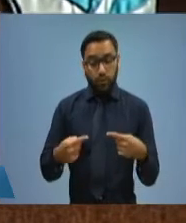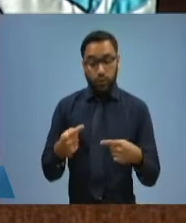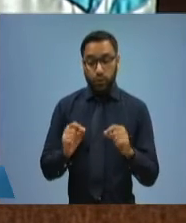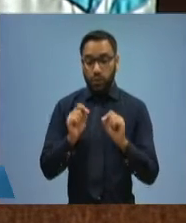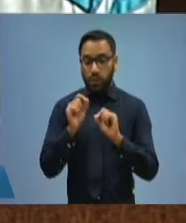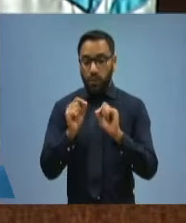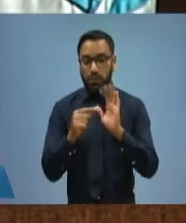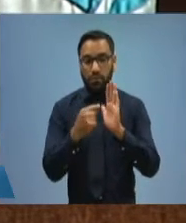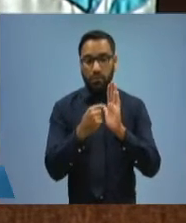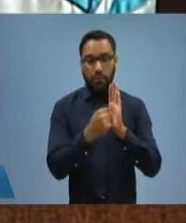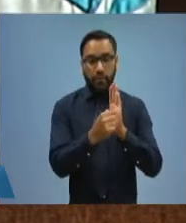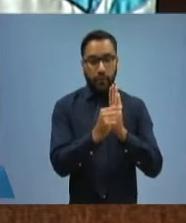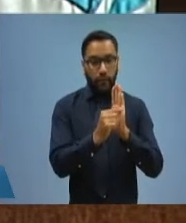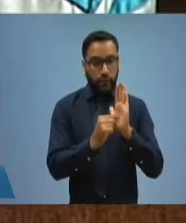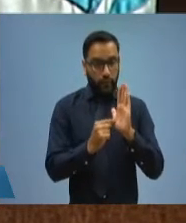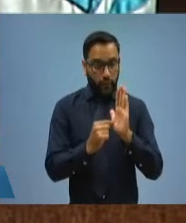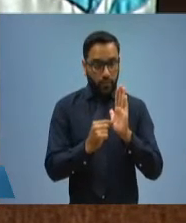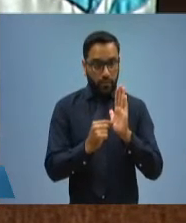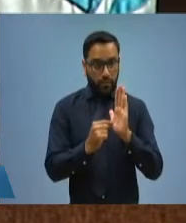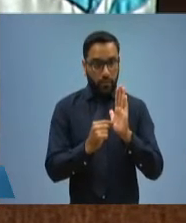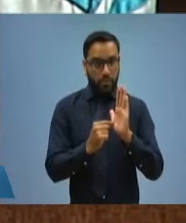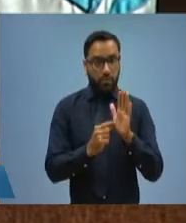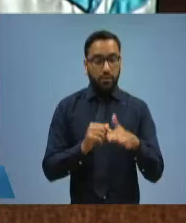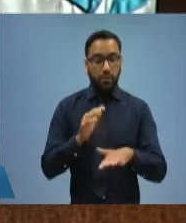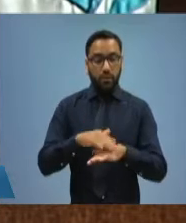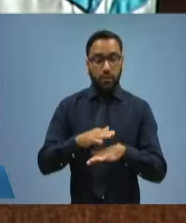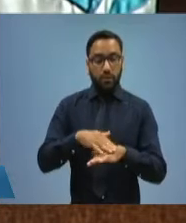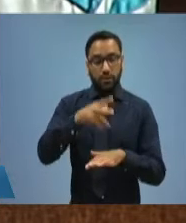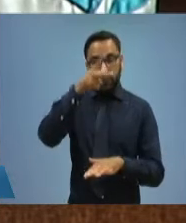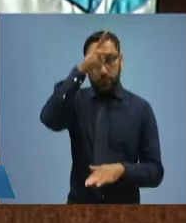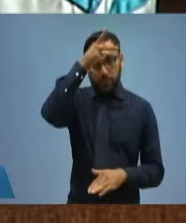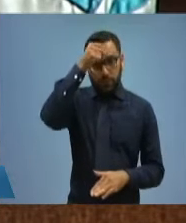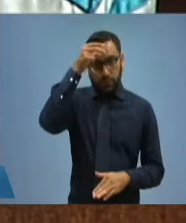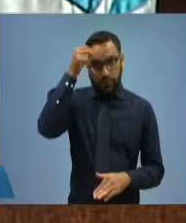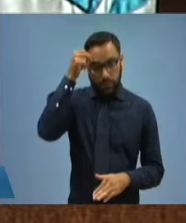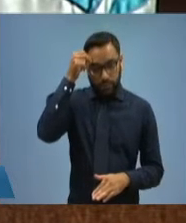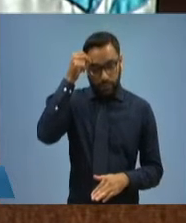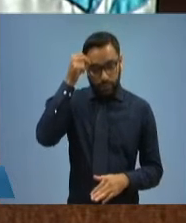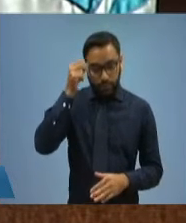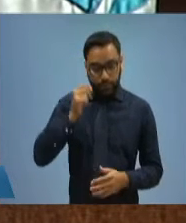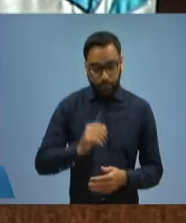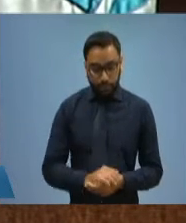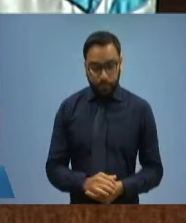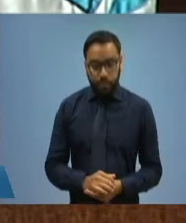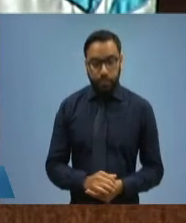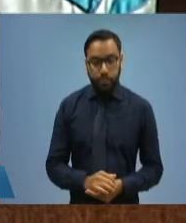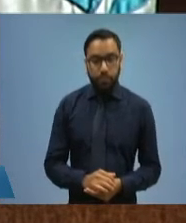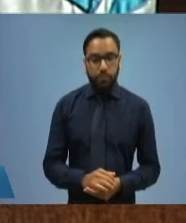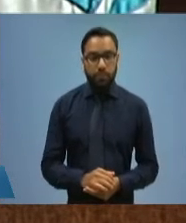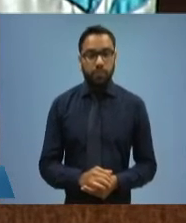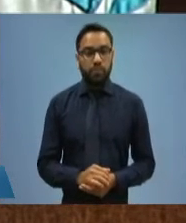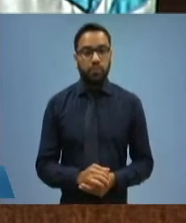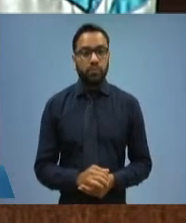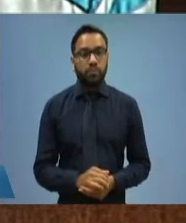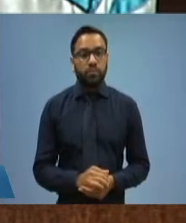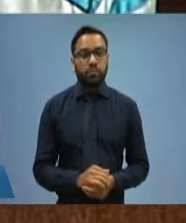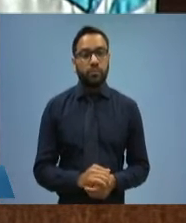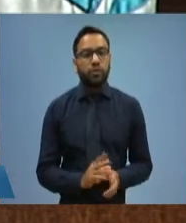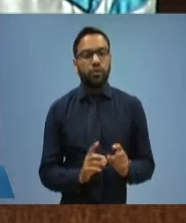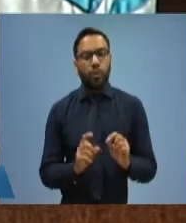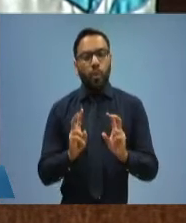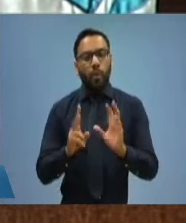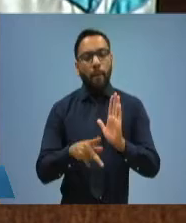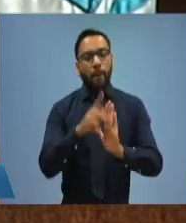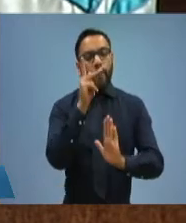veto do prefeito Jean Marques Loureiro ao projeto de